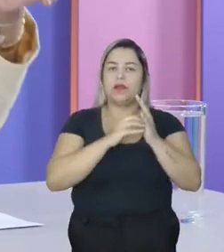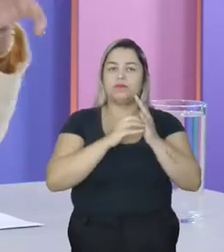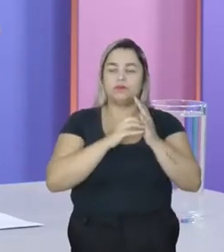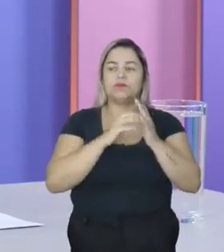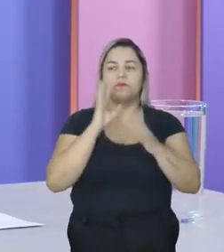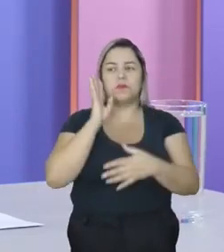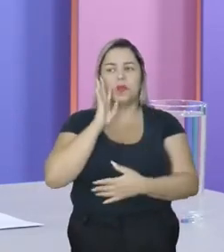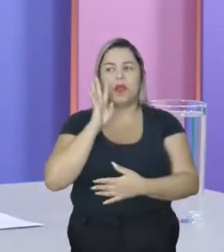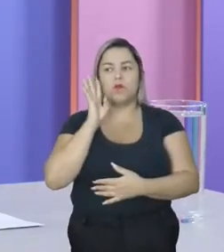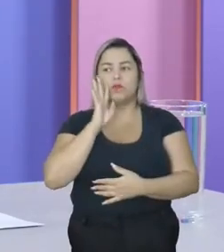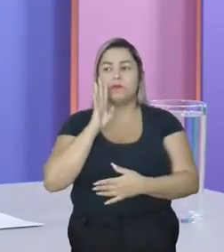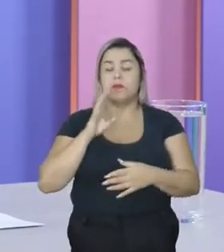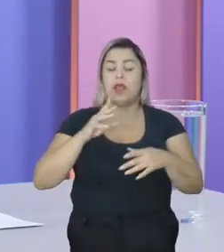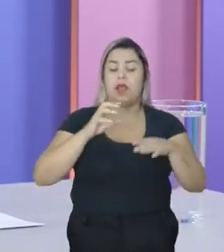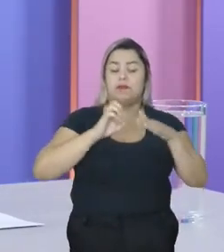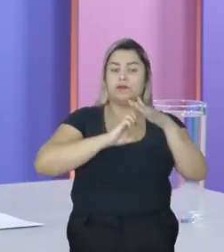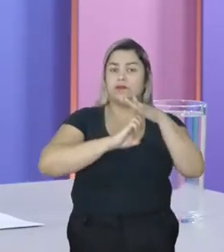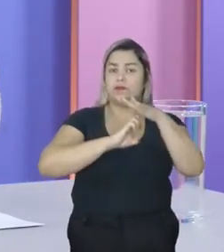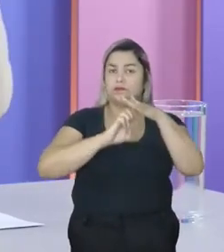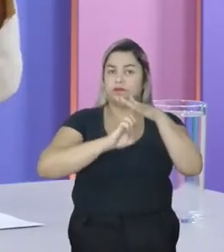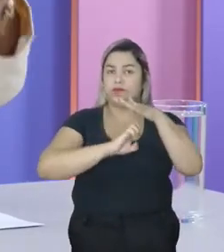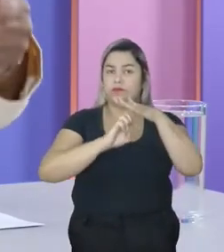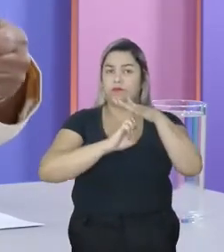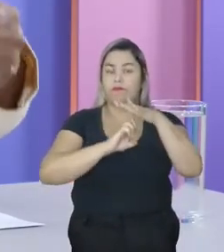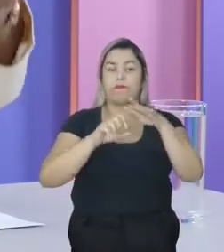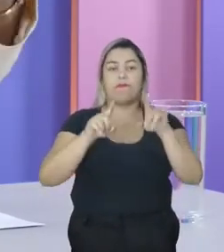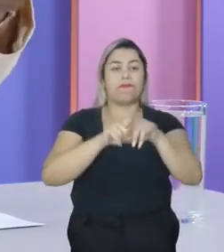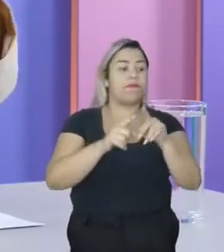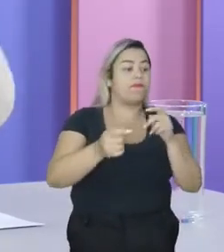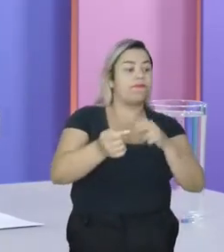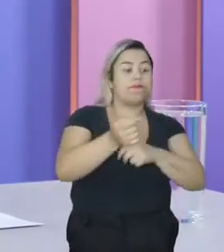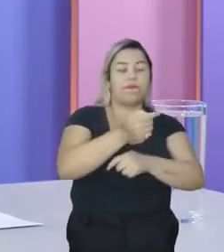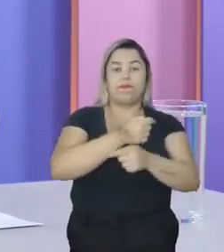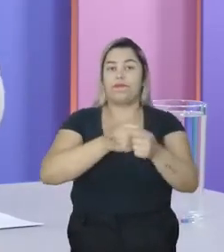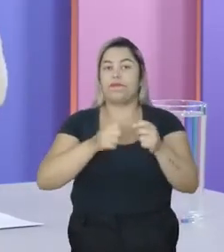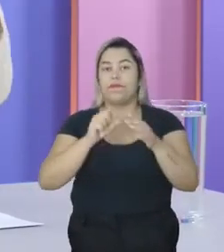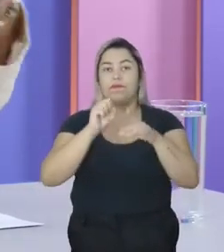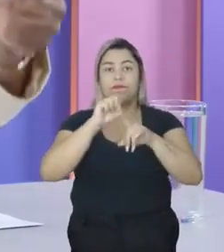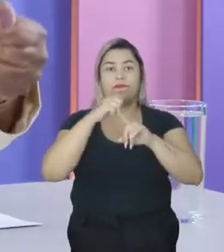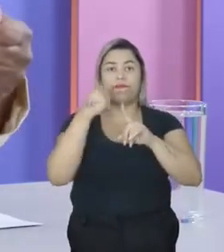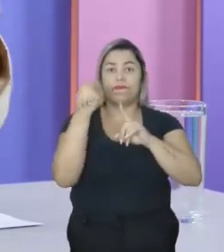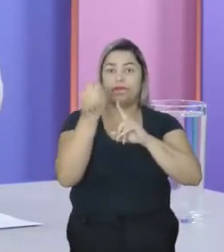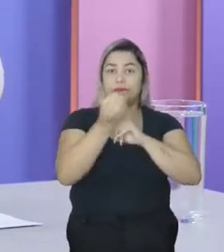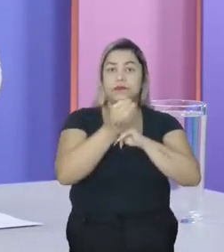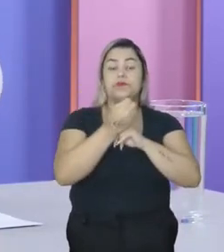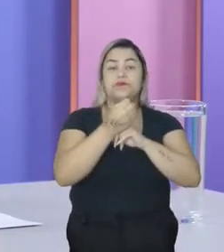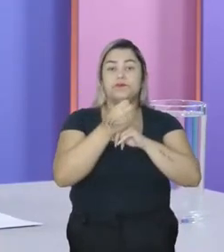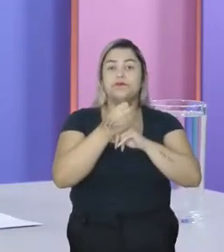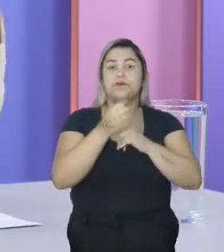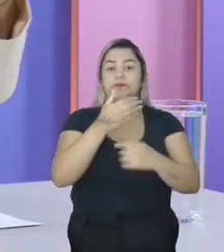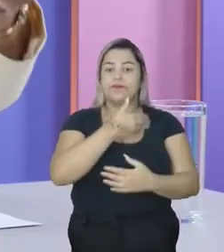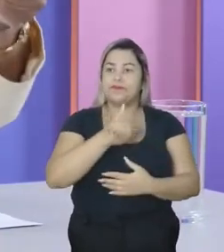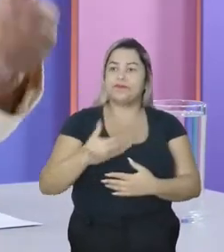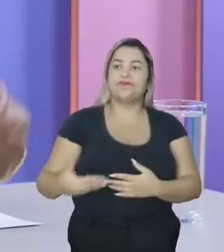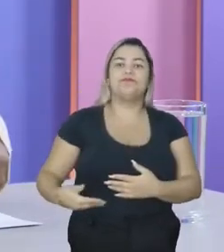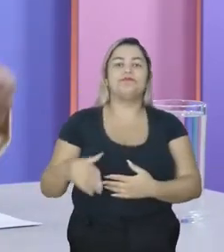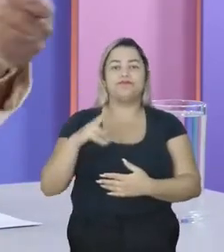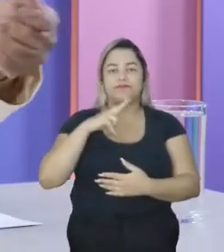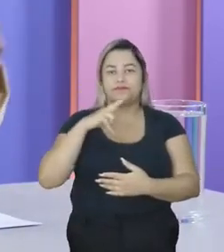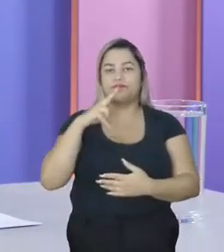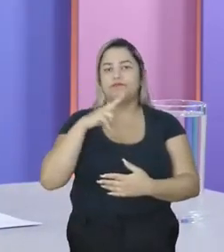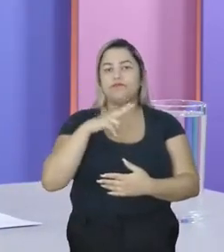em relação às empresas, sobre o controle social das empresas públicas e privadas, mas nós sabemos que